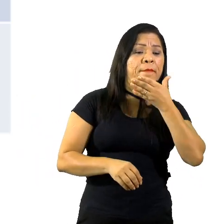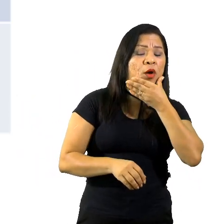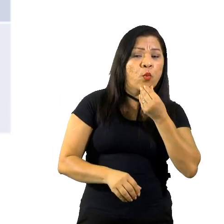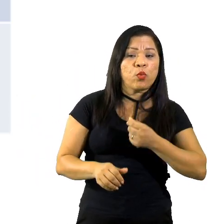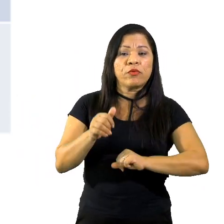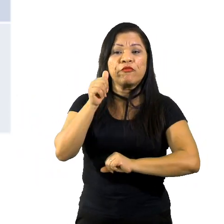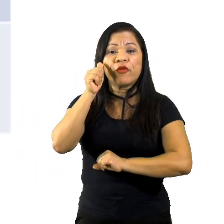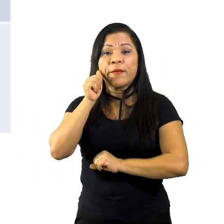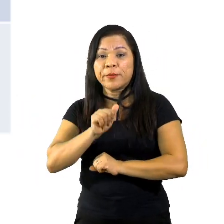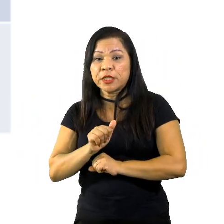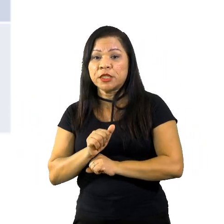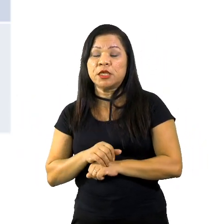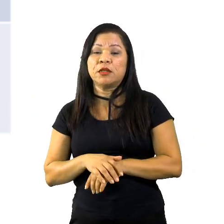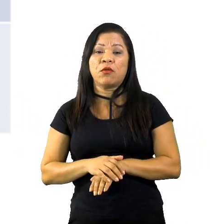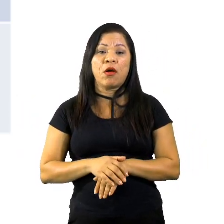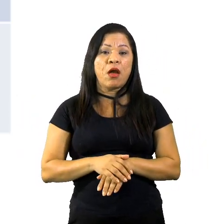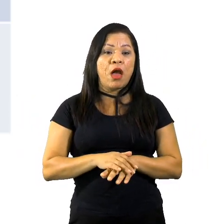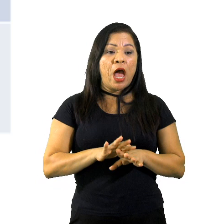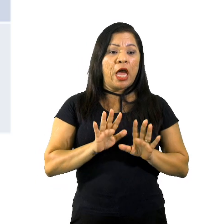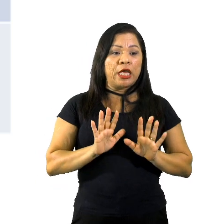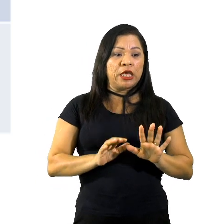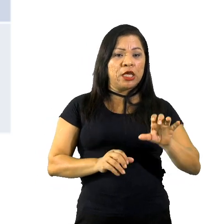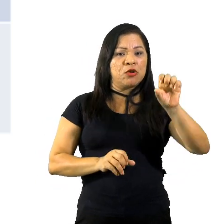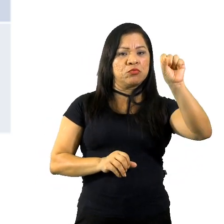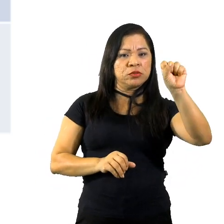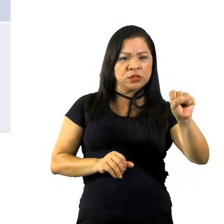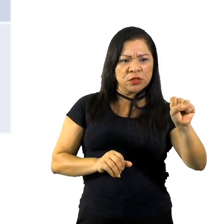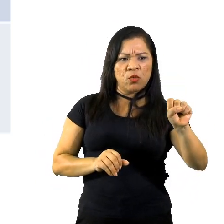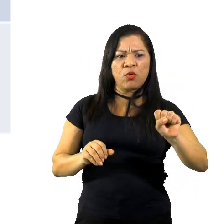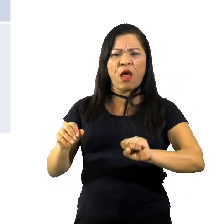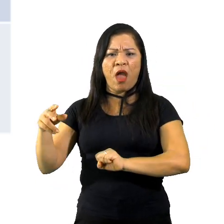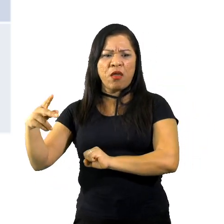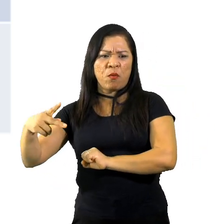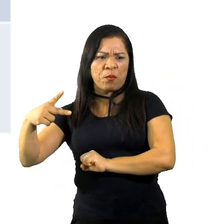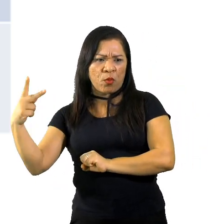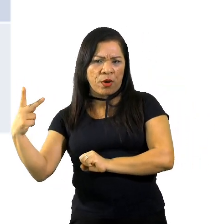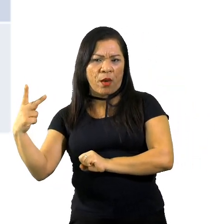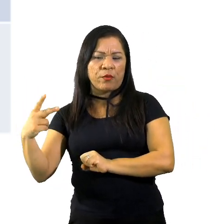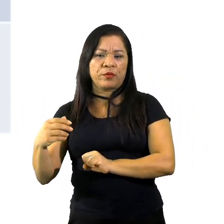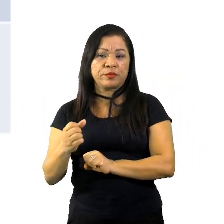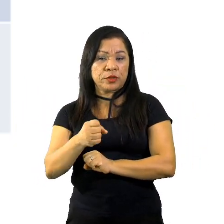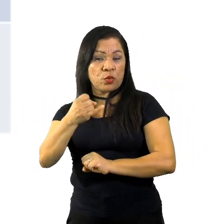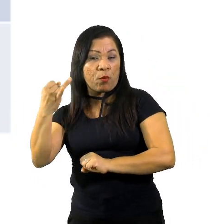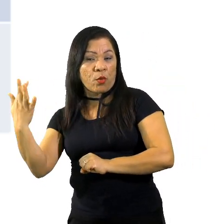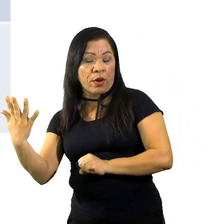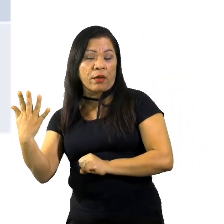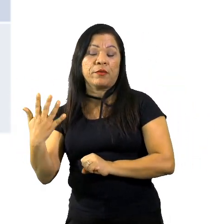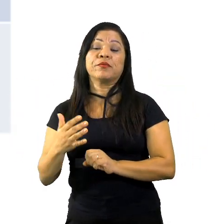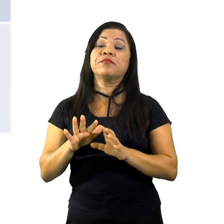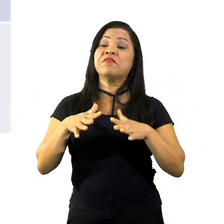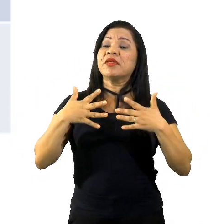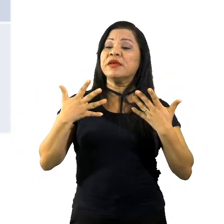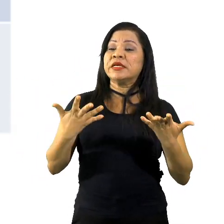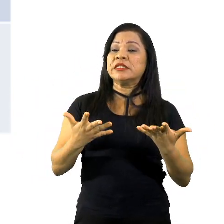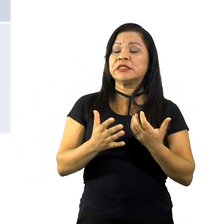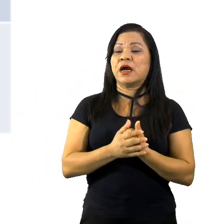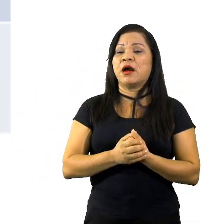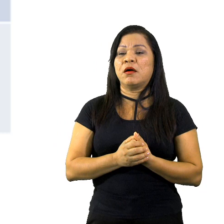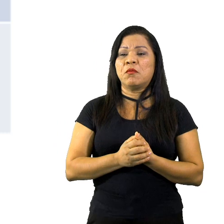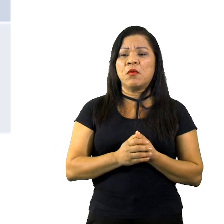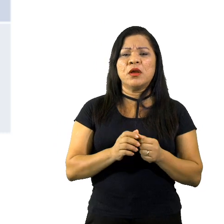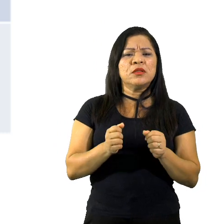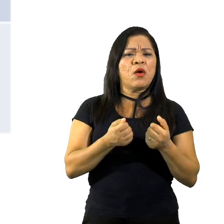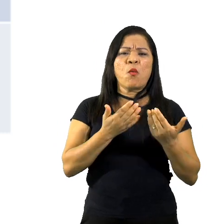no singular e no plural. Quais são os pronomes variáveis? O qual, os quais, a qual, as